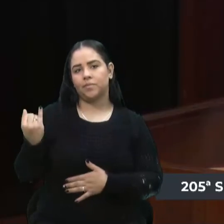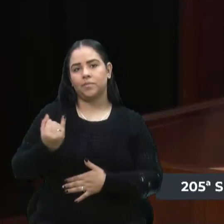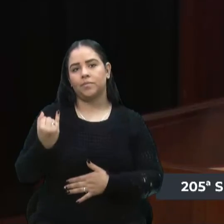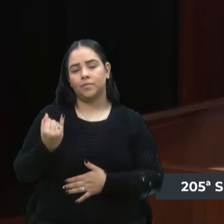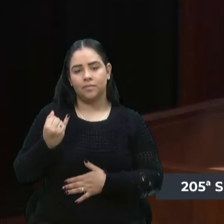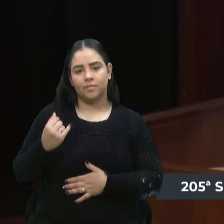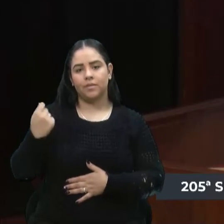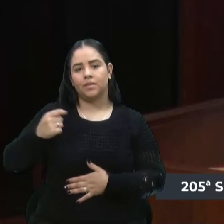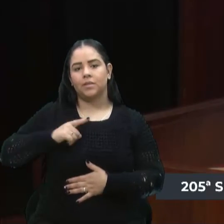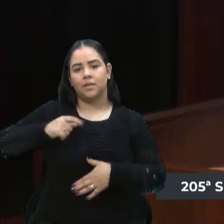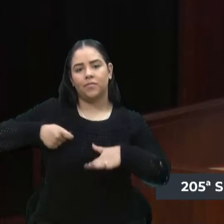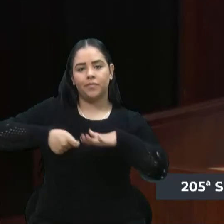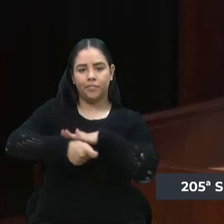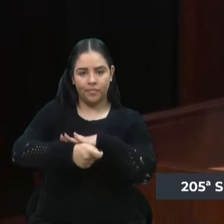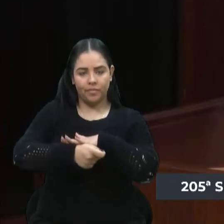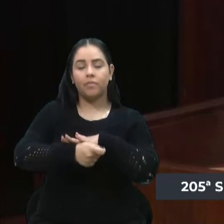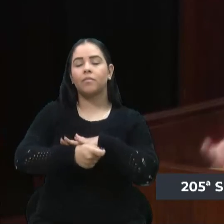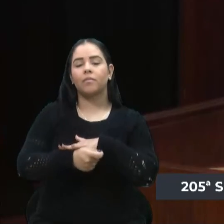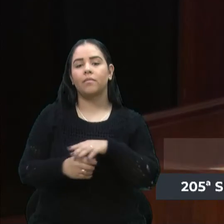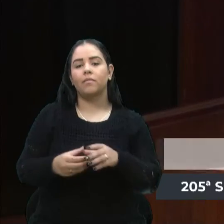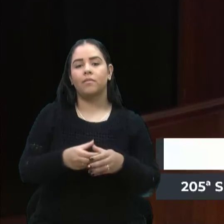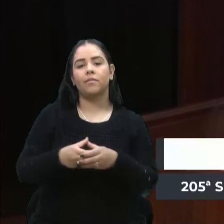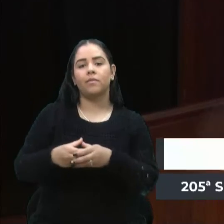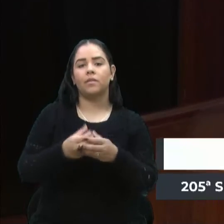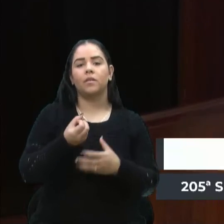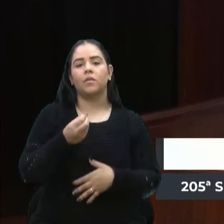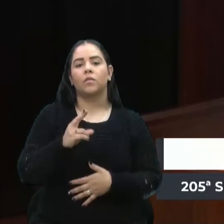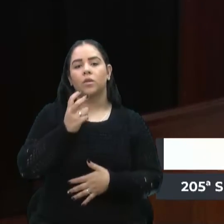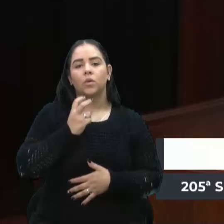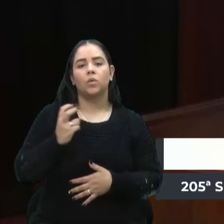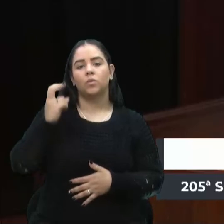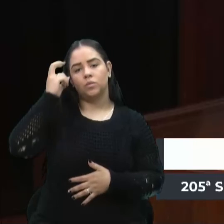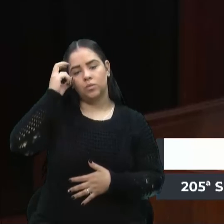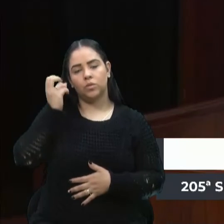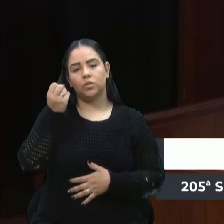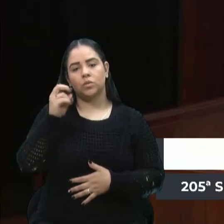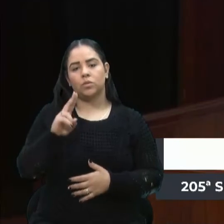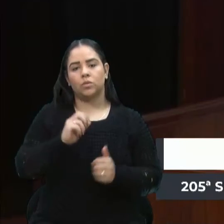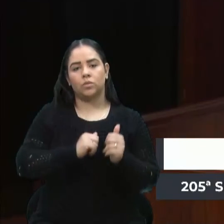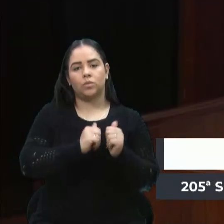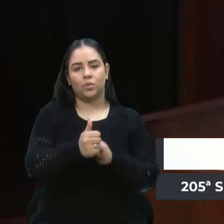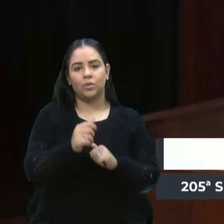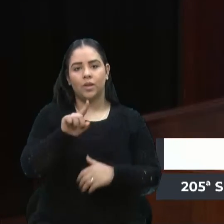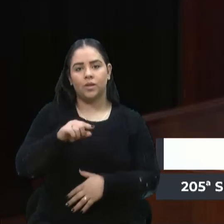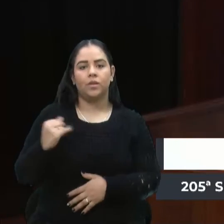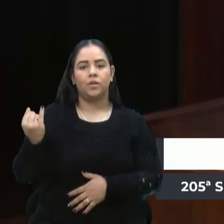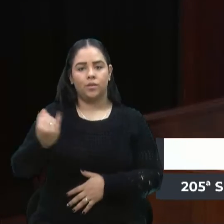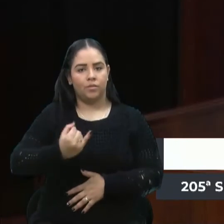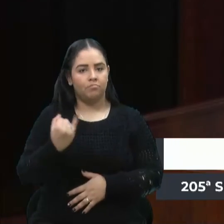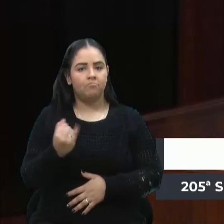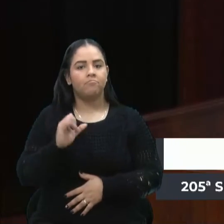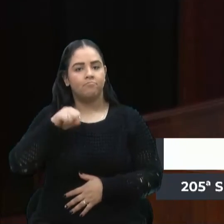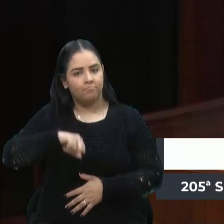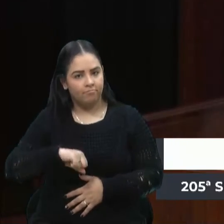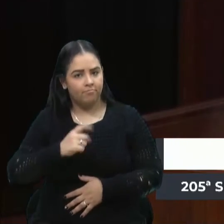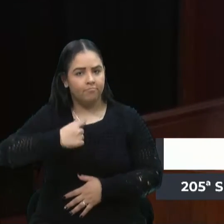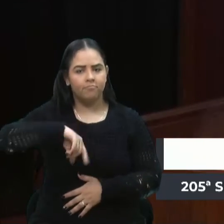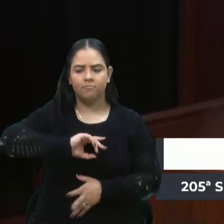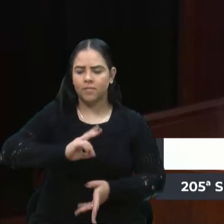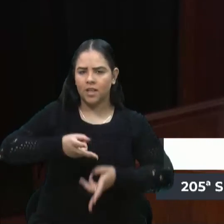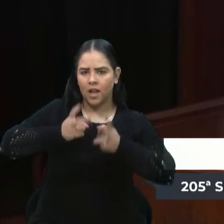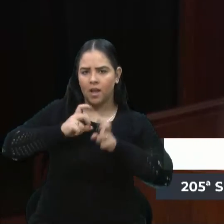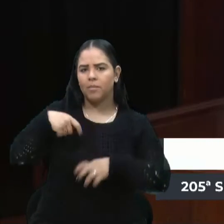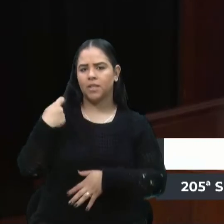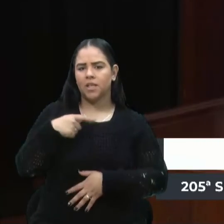tem um financiamento para o turismo, como se tem na cultura, como se tem no esporte, é fundamental. E eu vejo o quanto a gente precisa